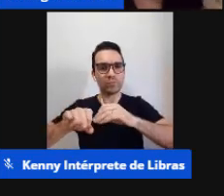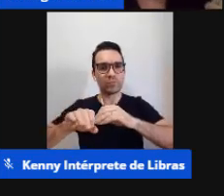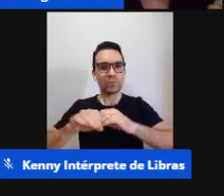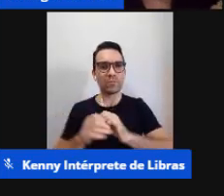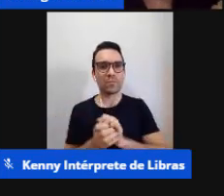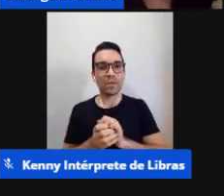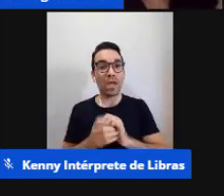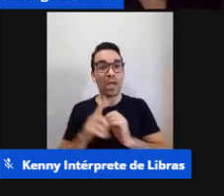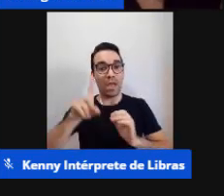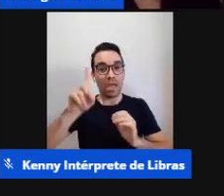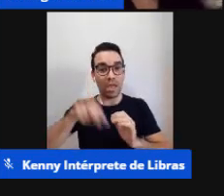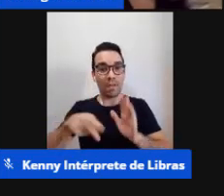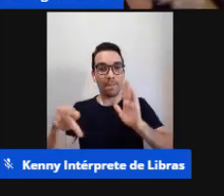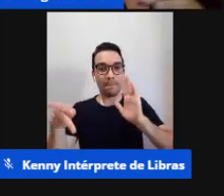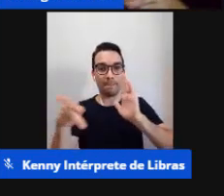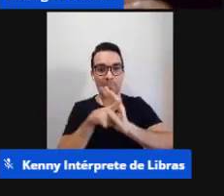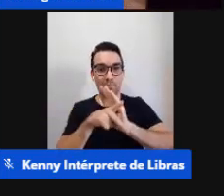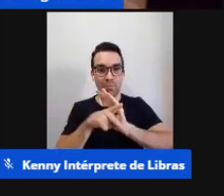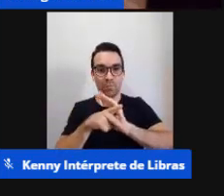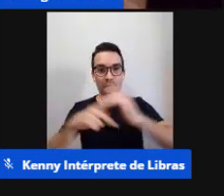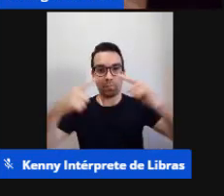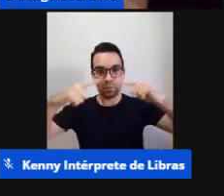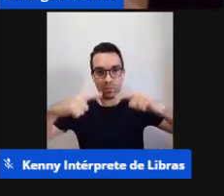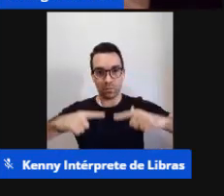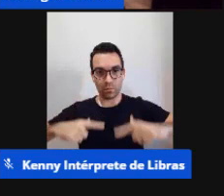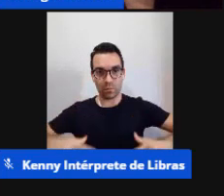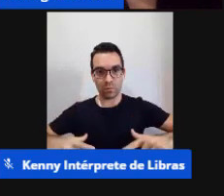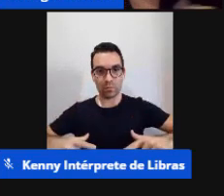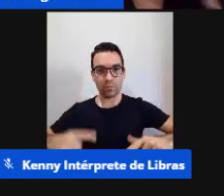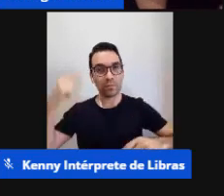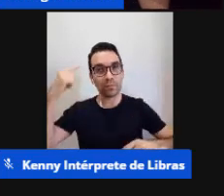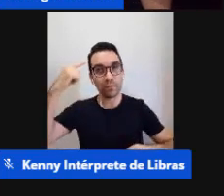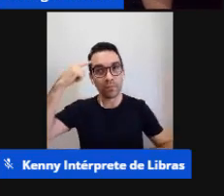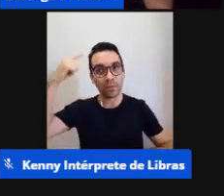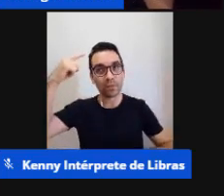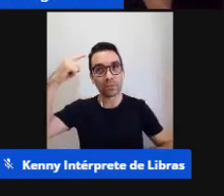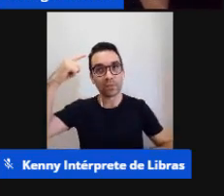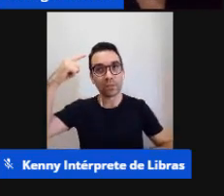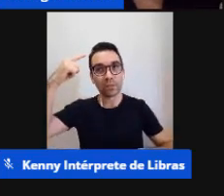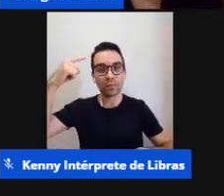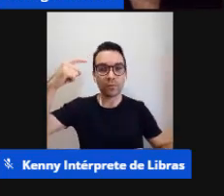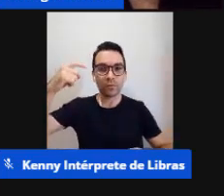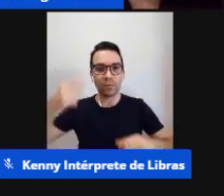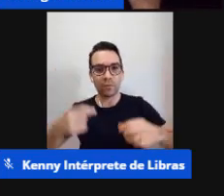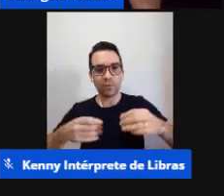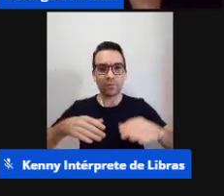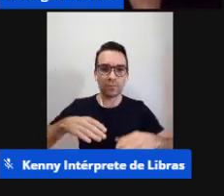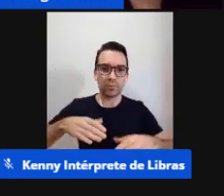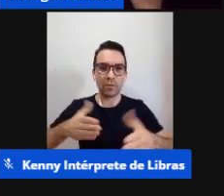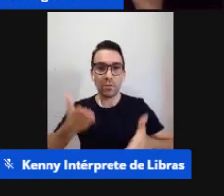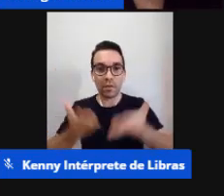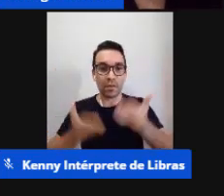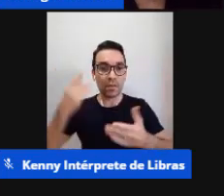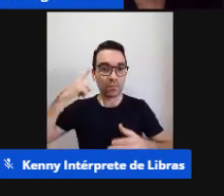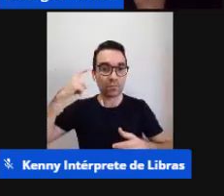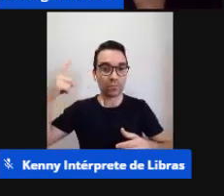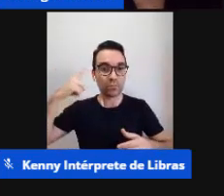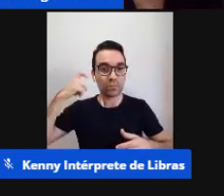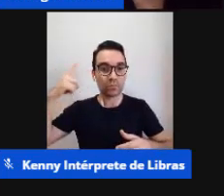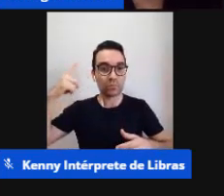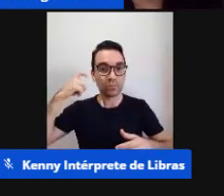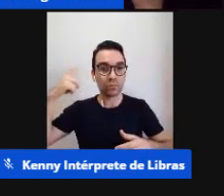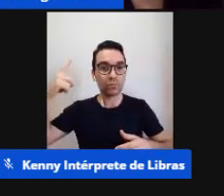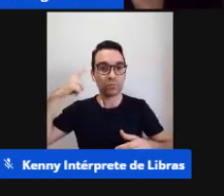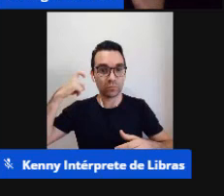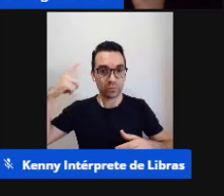eu estou pensando mais em atividades rítmicas. Então, eu quero dar ênfase mais nas questões de sons, de